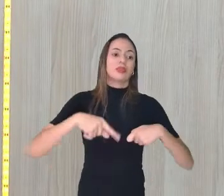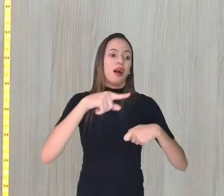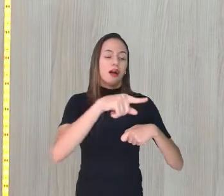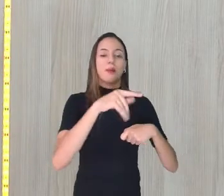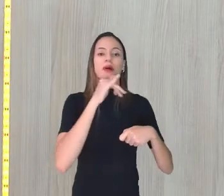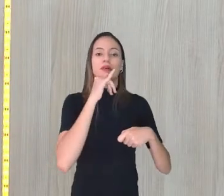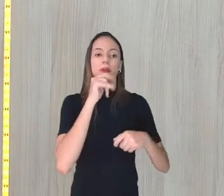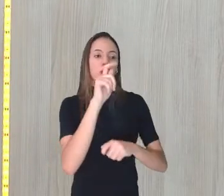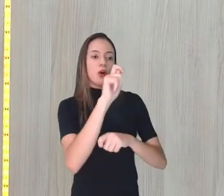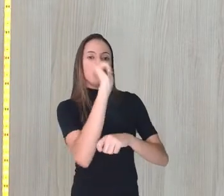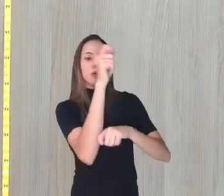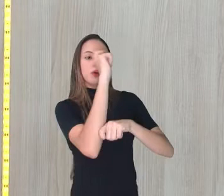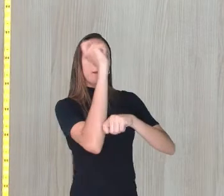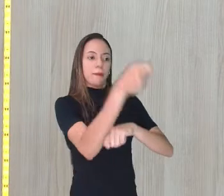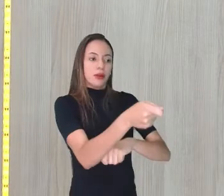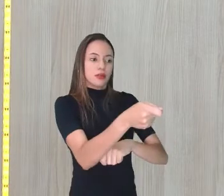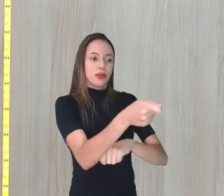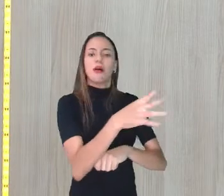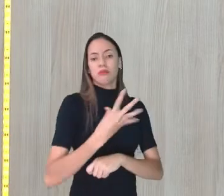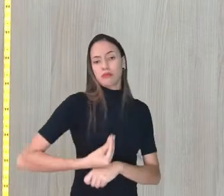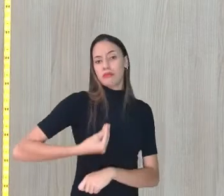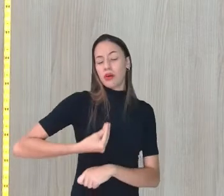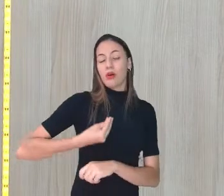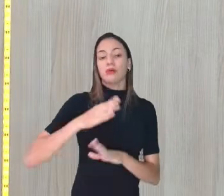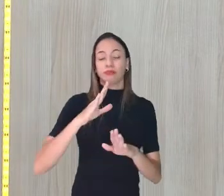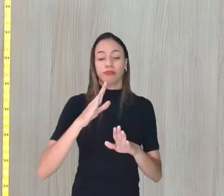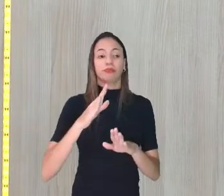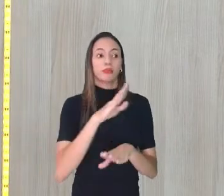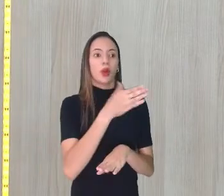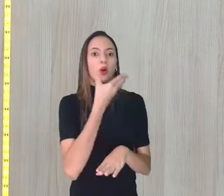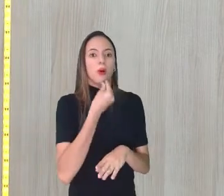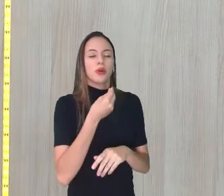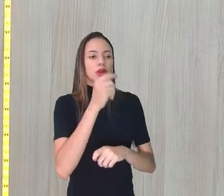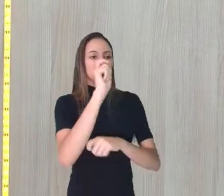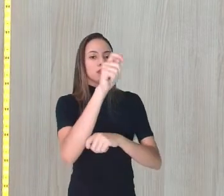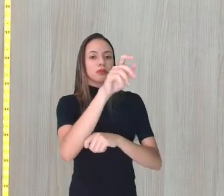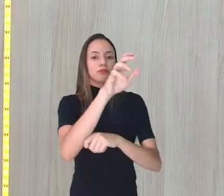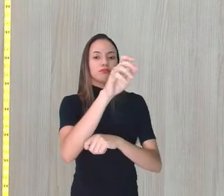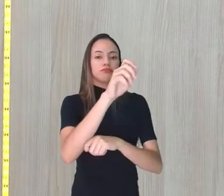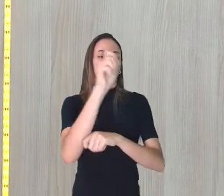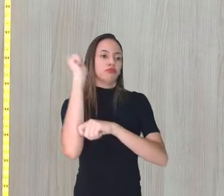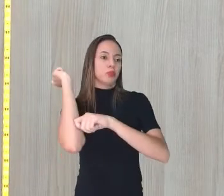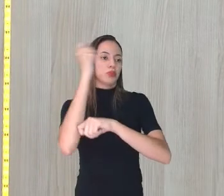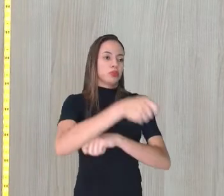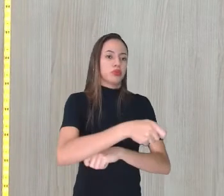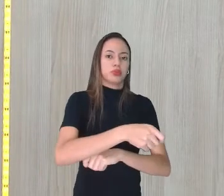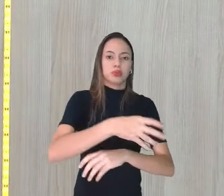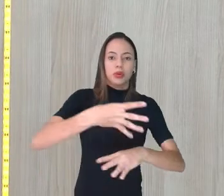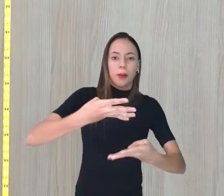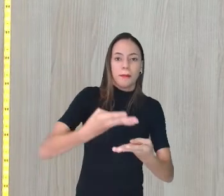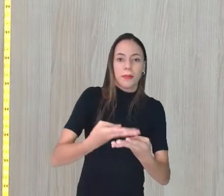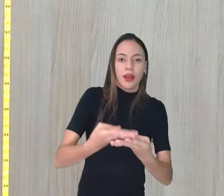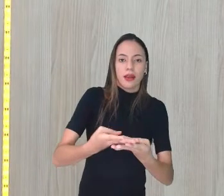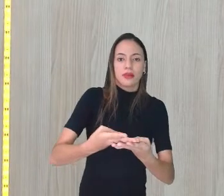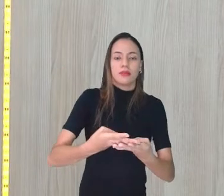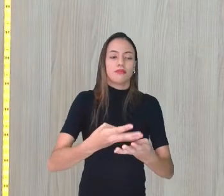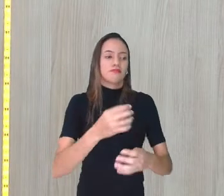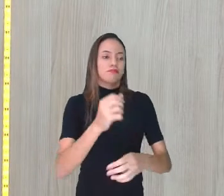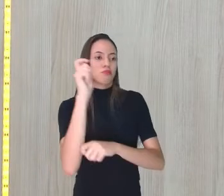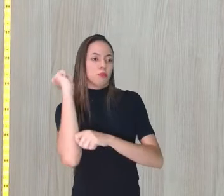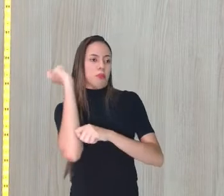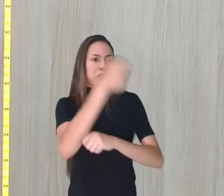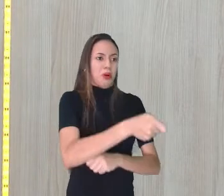sobreviver. Sim. Né? E aí ele jogou uma rede, só que não veio peixe, professora Carol, veio vários Lixo, né?